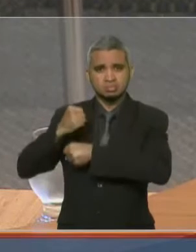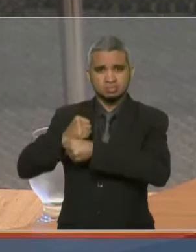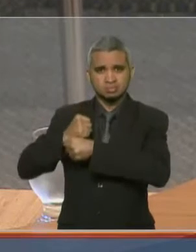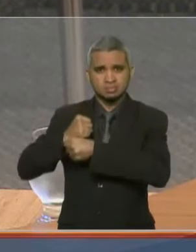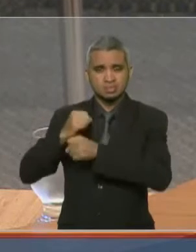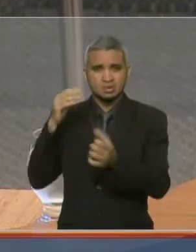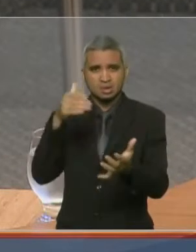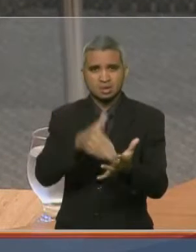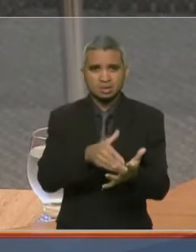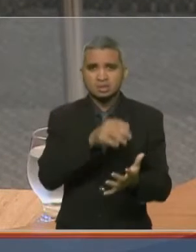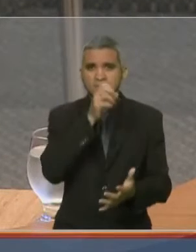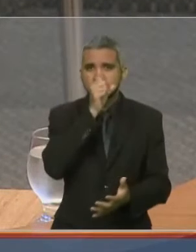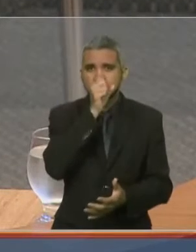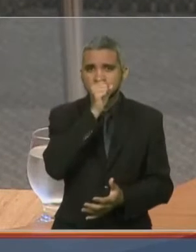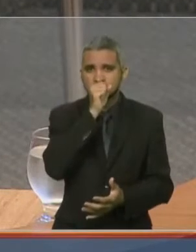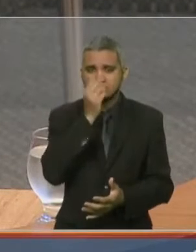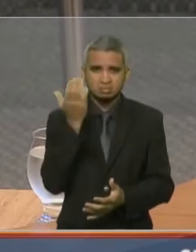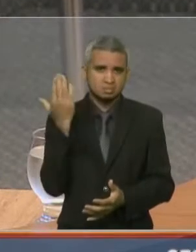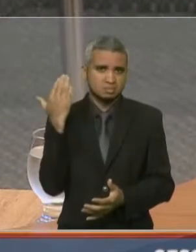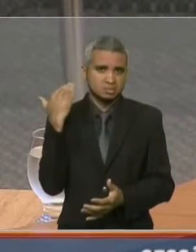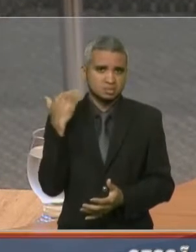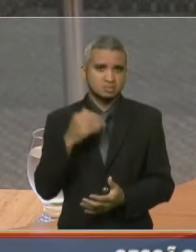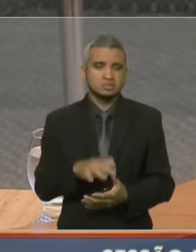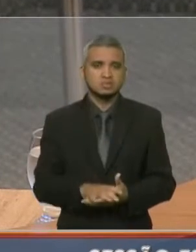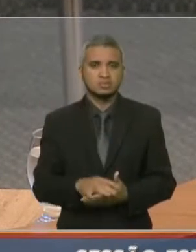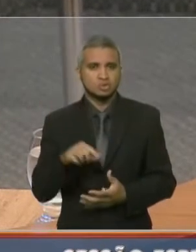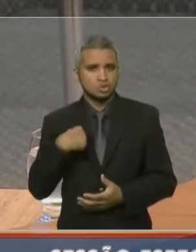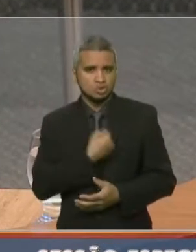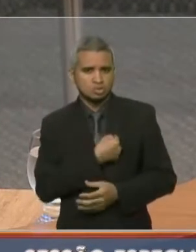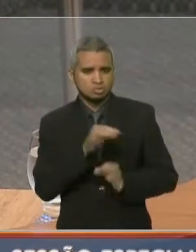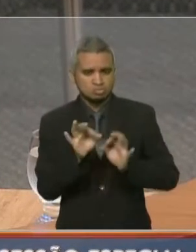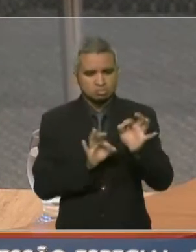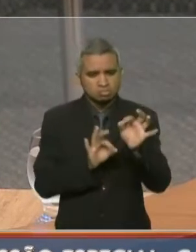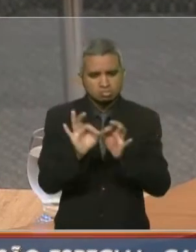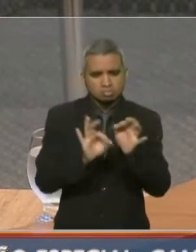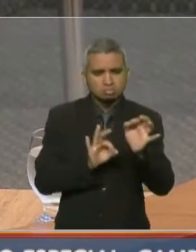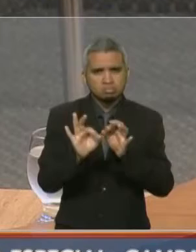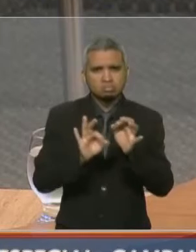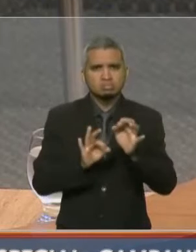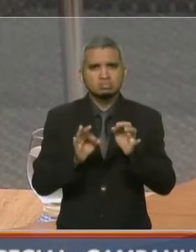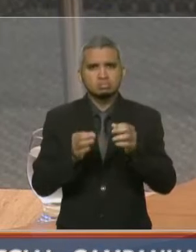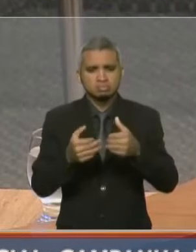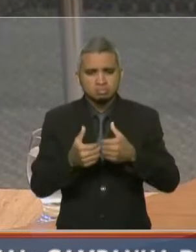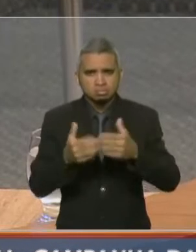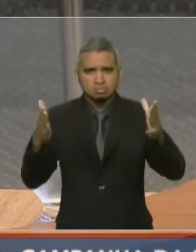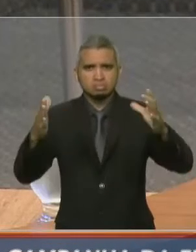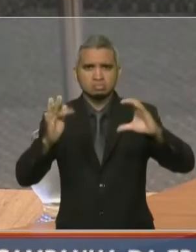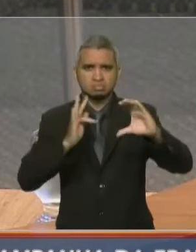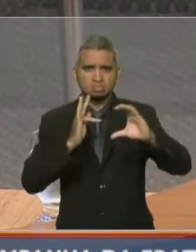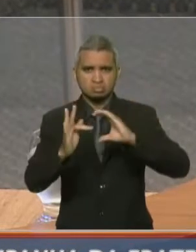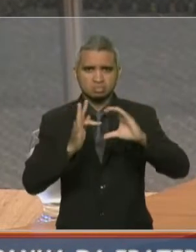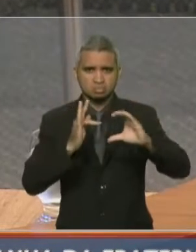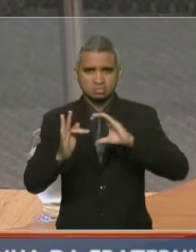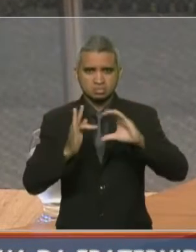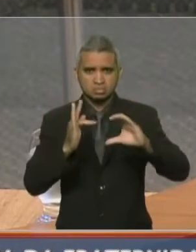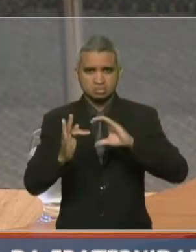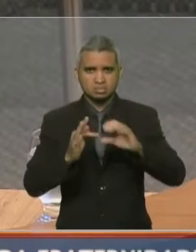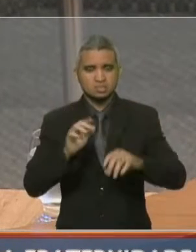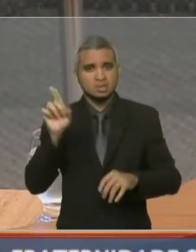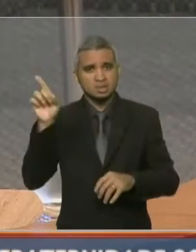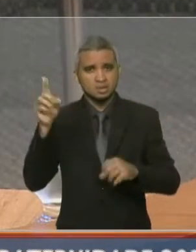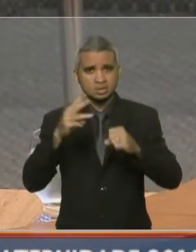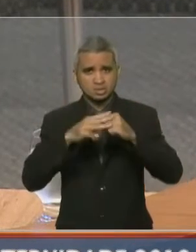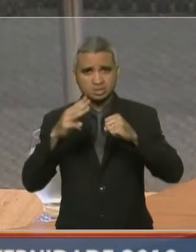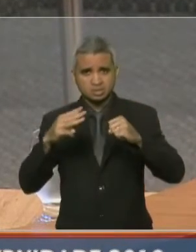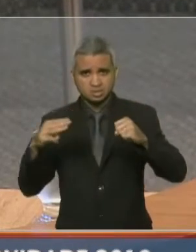nós fizemos todo o processo de preparação para a vivência da campanha da fraternidade e a abertura da CF lá no Multicenter